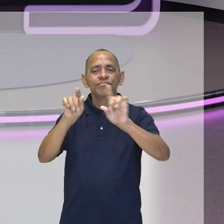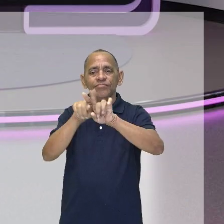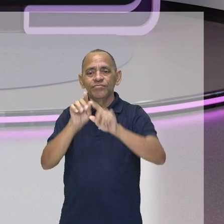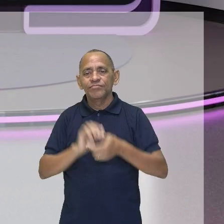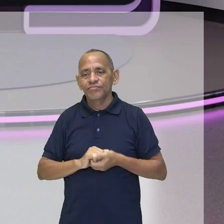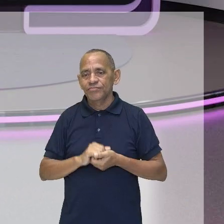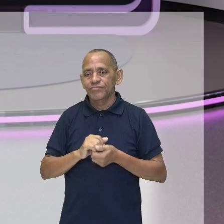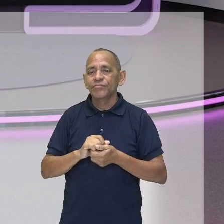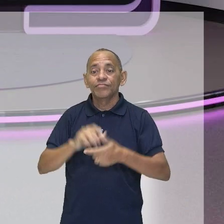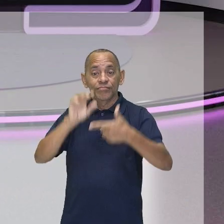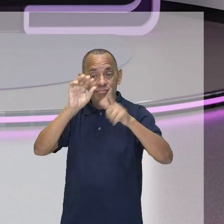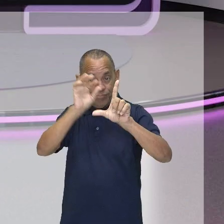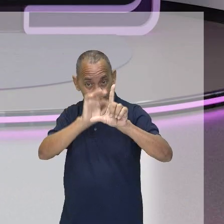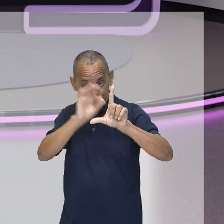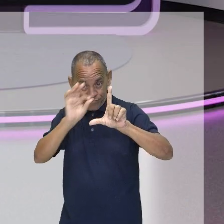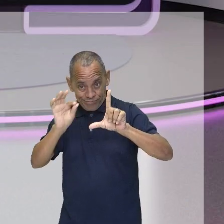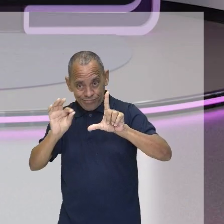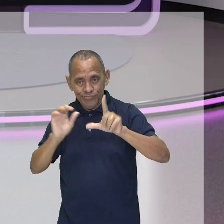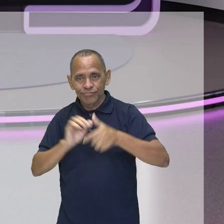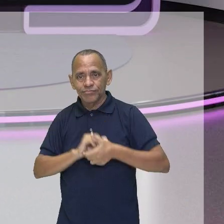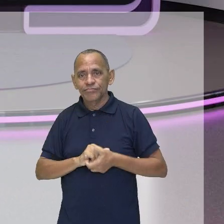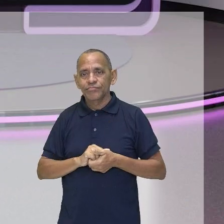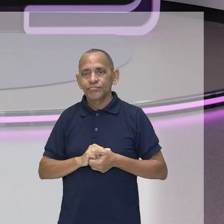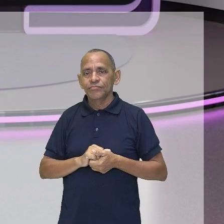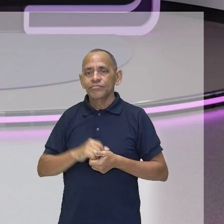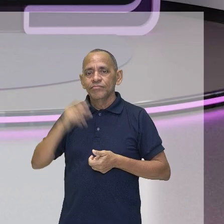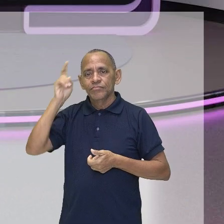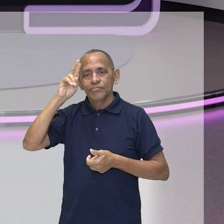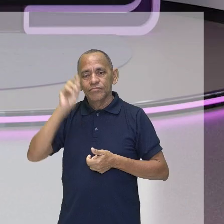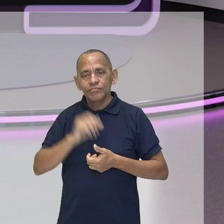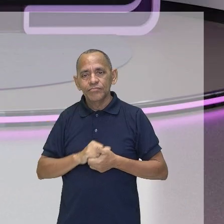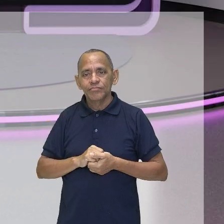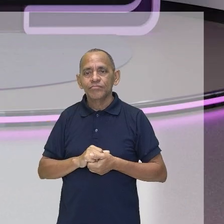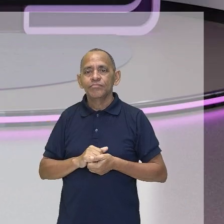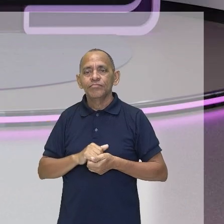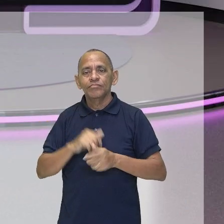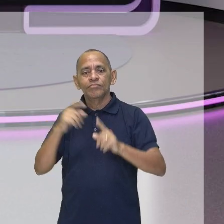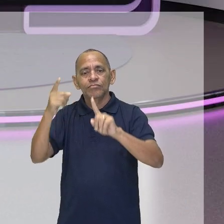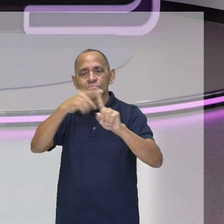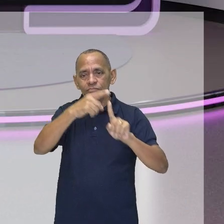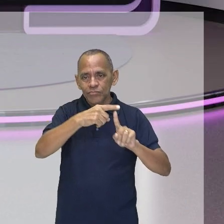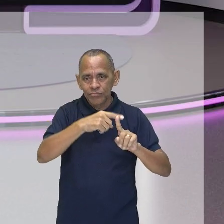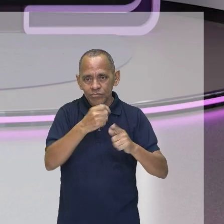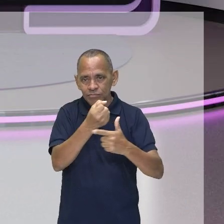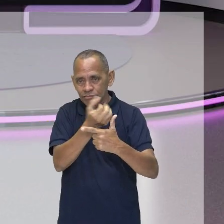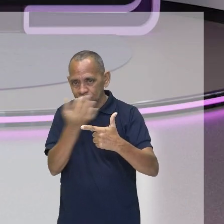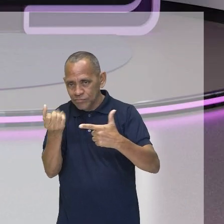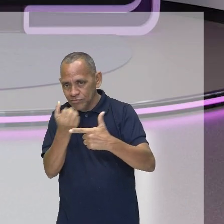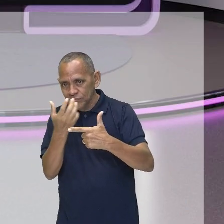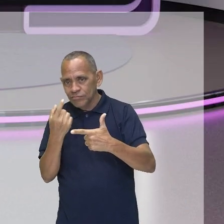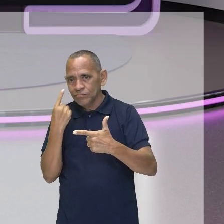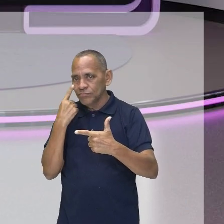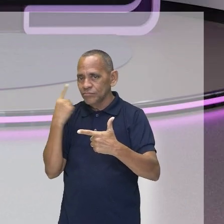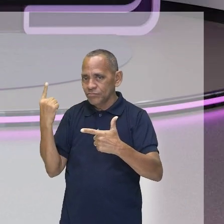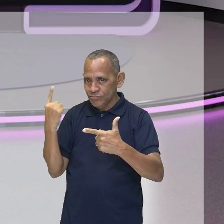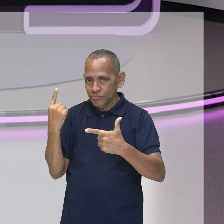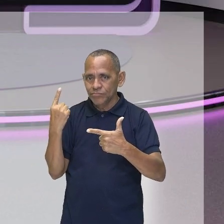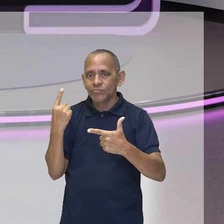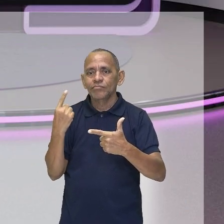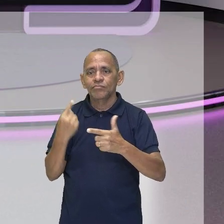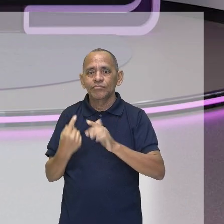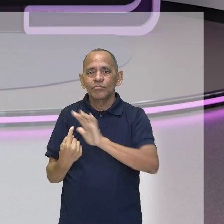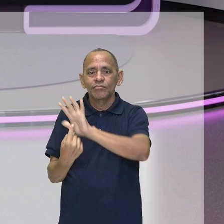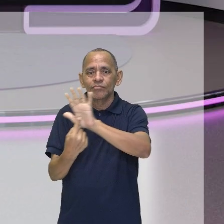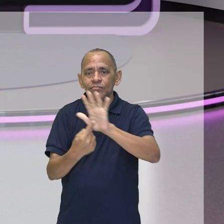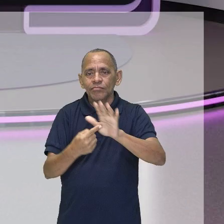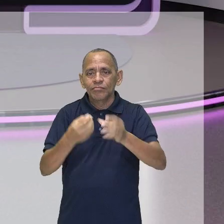gráfico da função afim. Lembrando que a forma algébrica dessa função está aqui descrita na nossa imagem, ó,